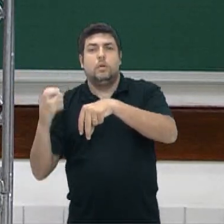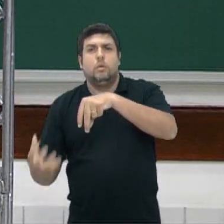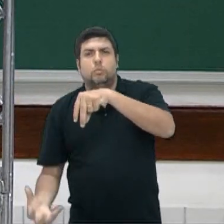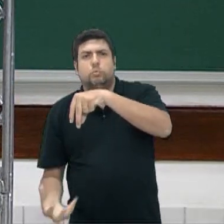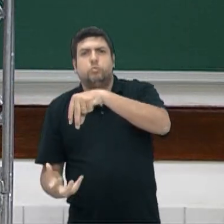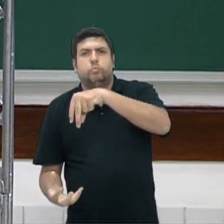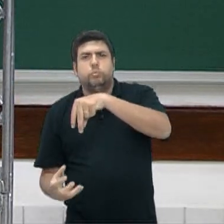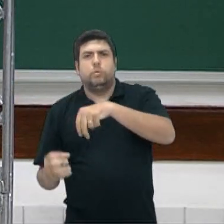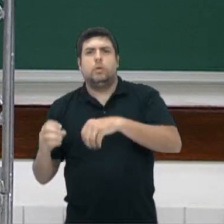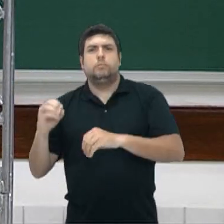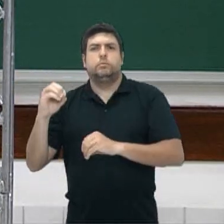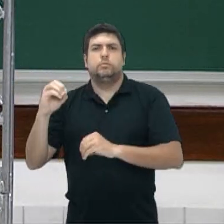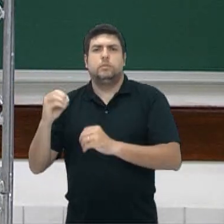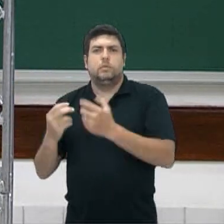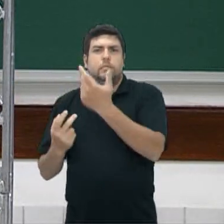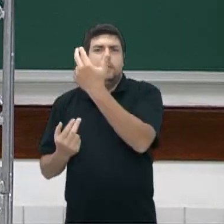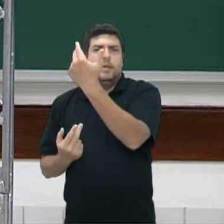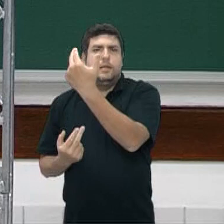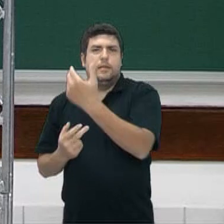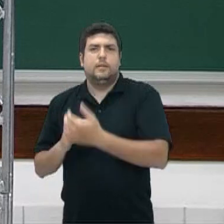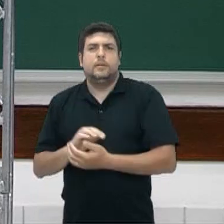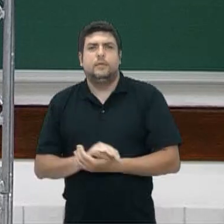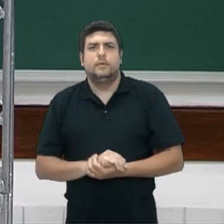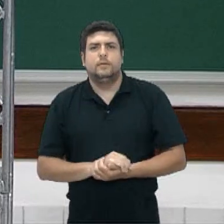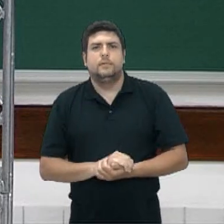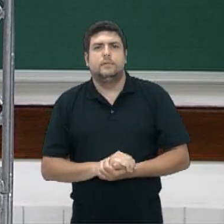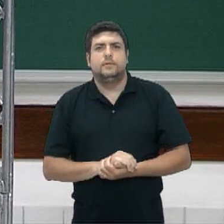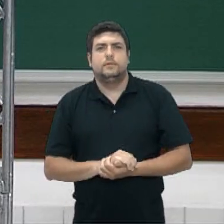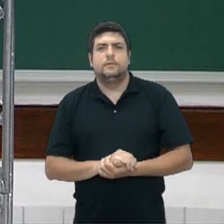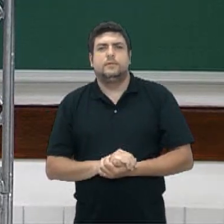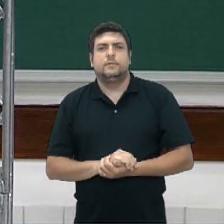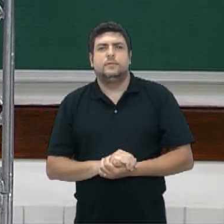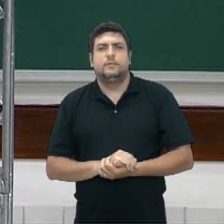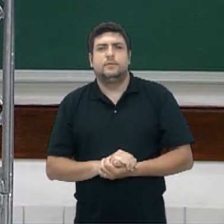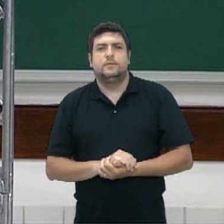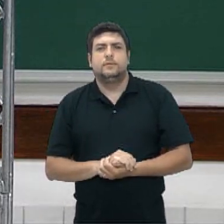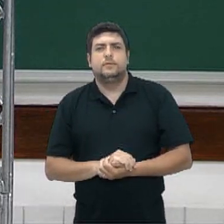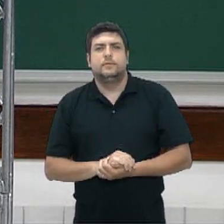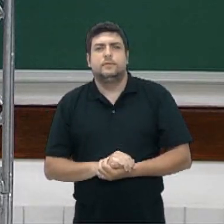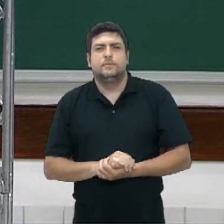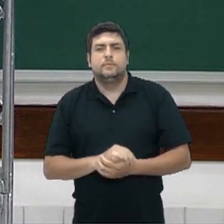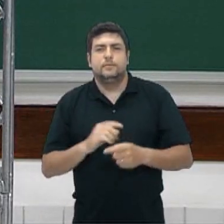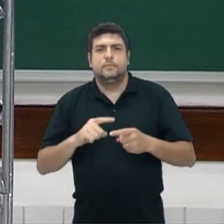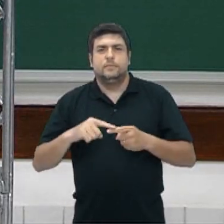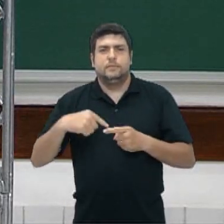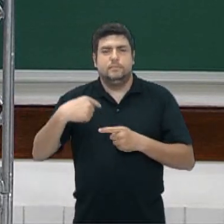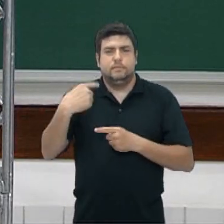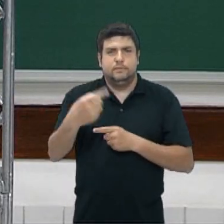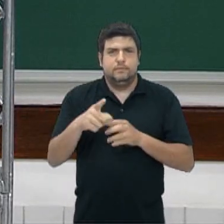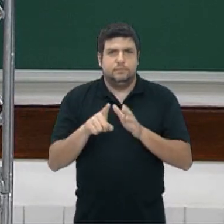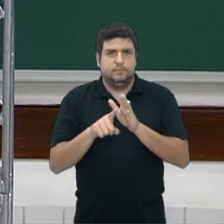são iguais. Ok? Vamos lá, então. Próxima questão.